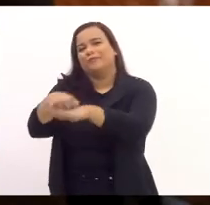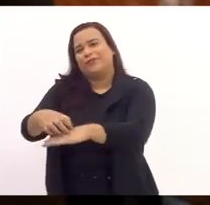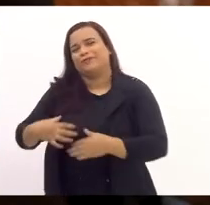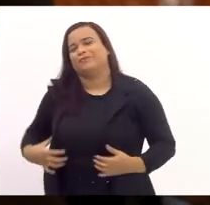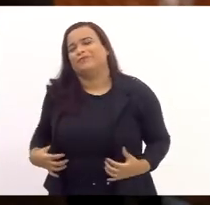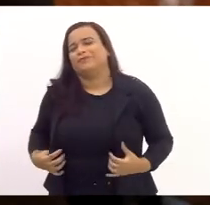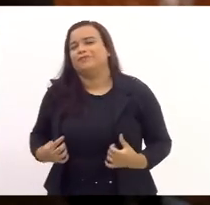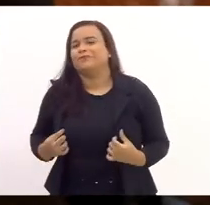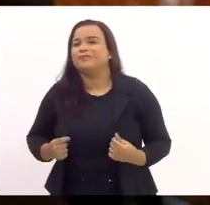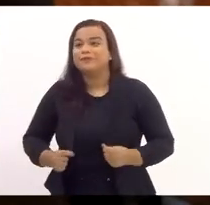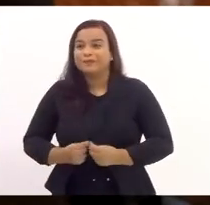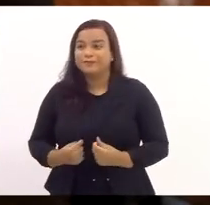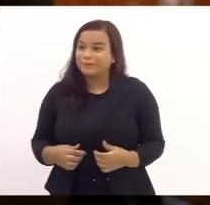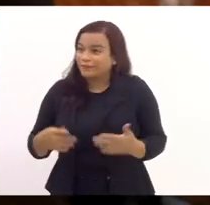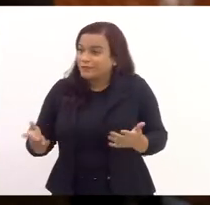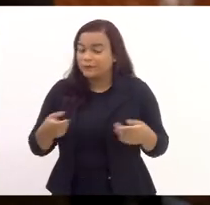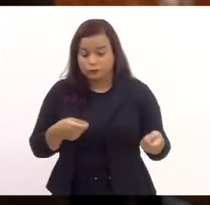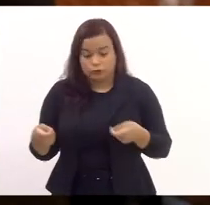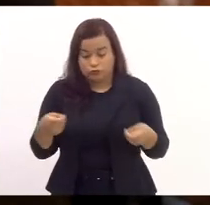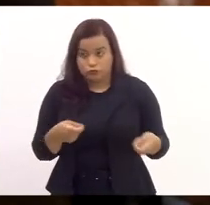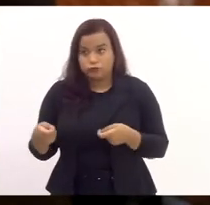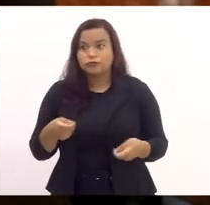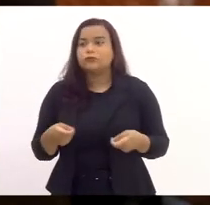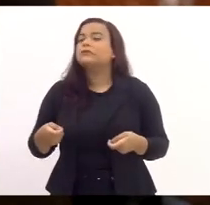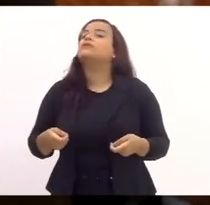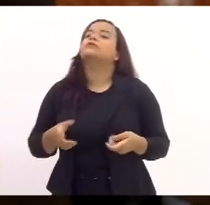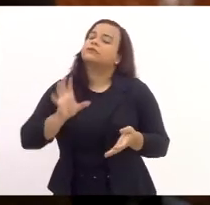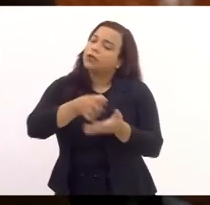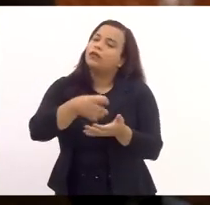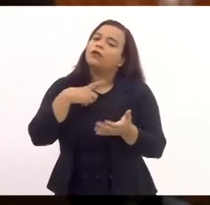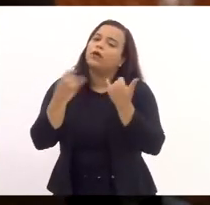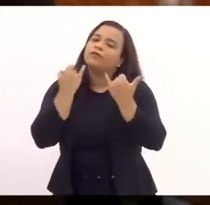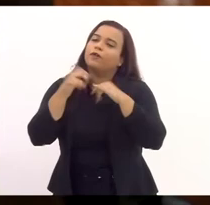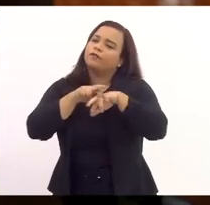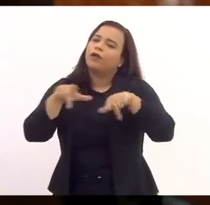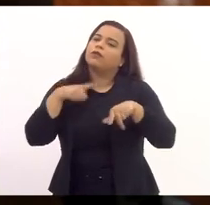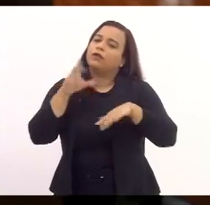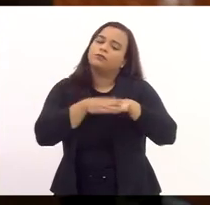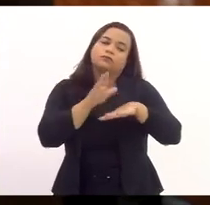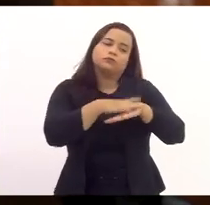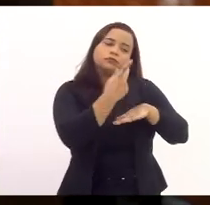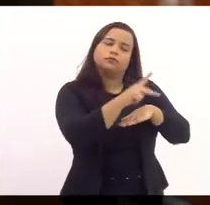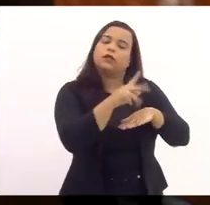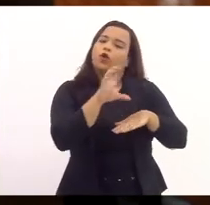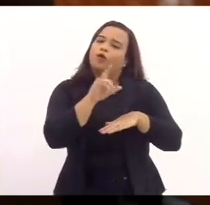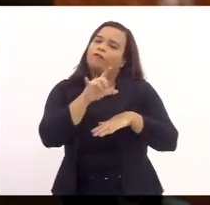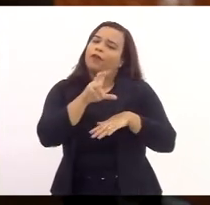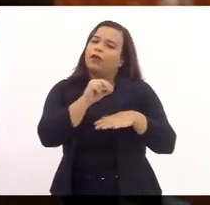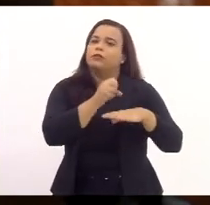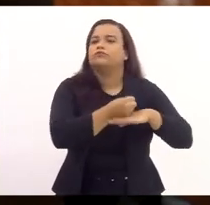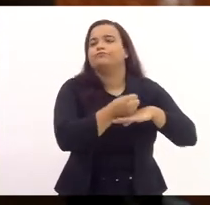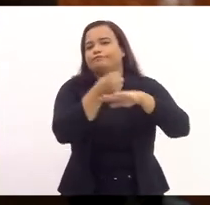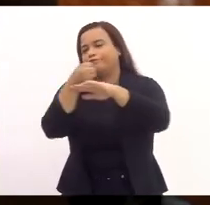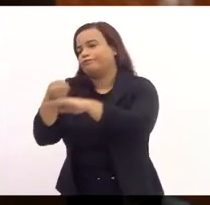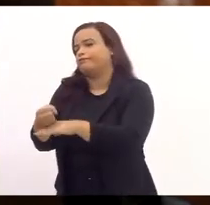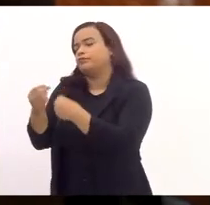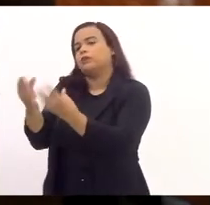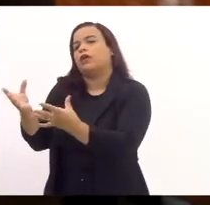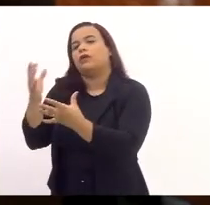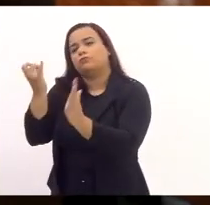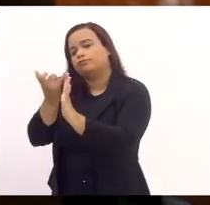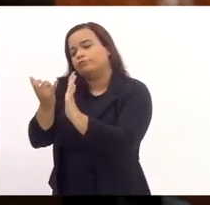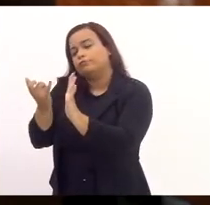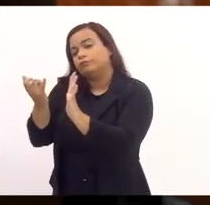a Central tem as informações geradas pelo convênio para poder fazer a sua tomada de